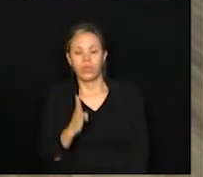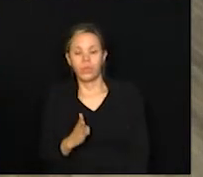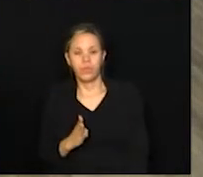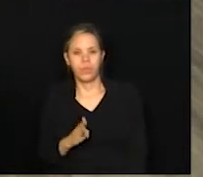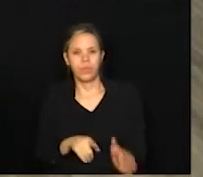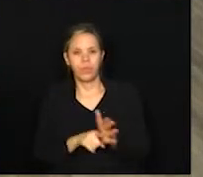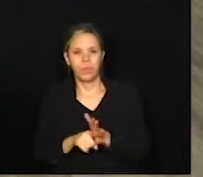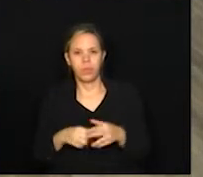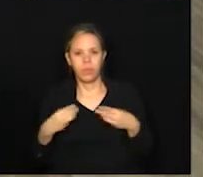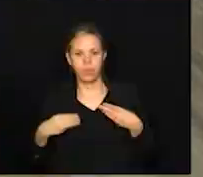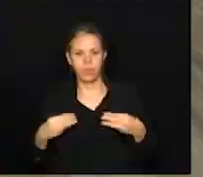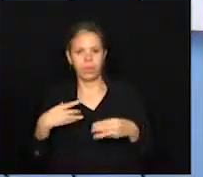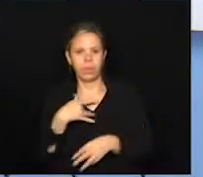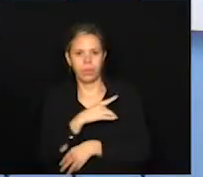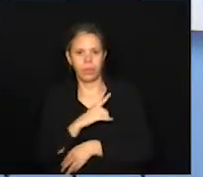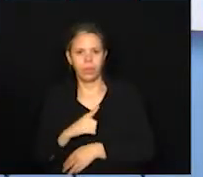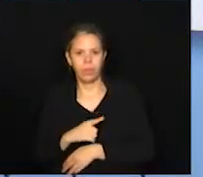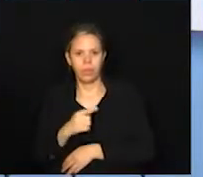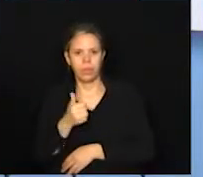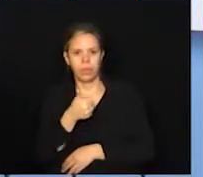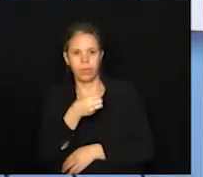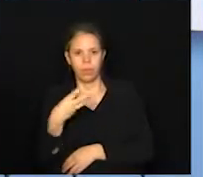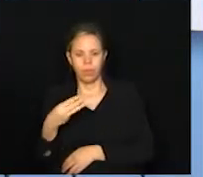com o Ministério da Saúde, nós temos